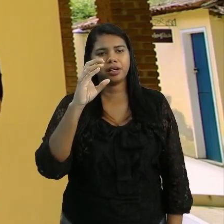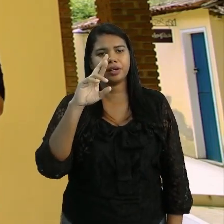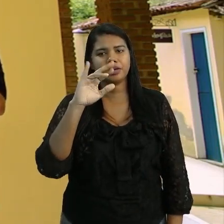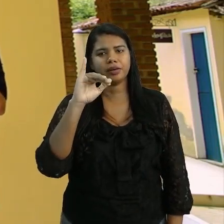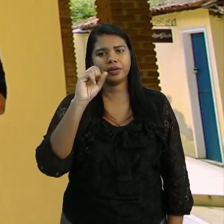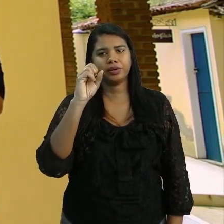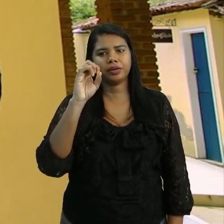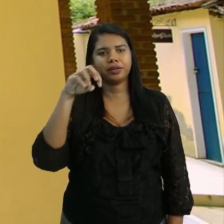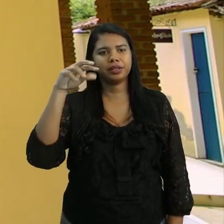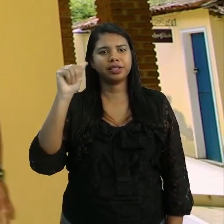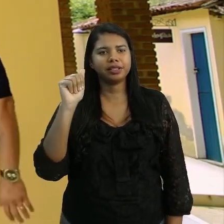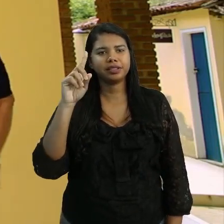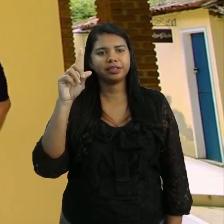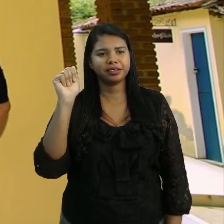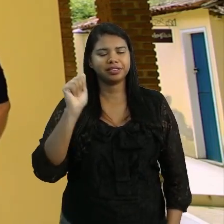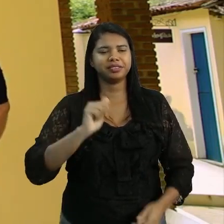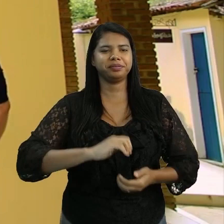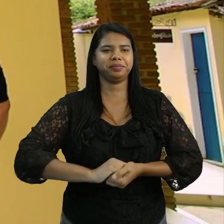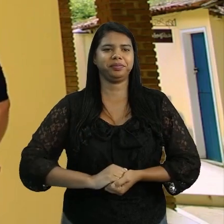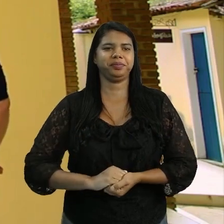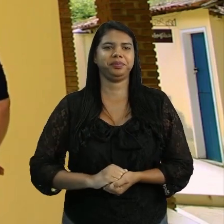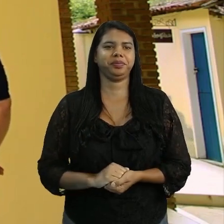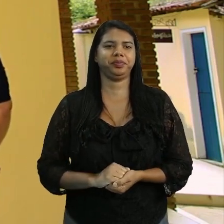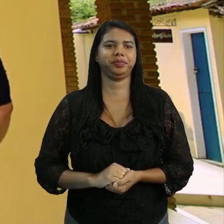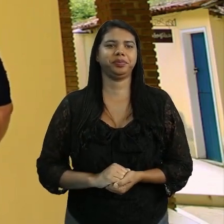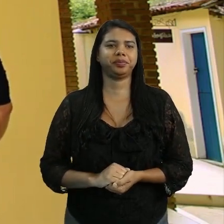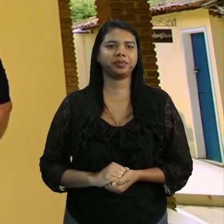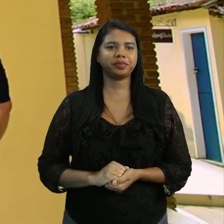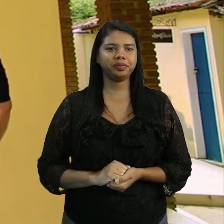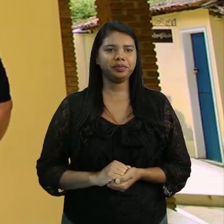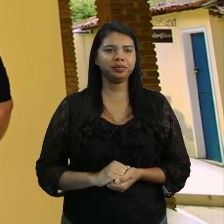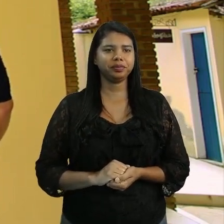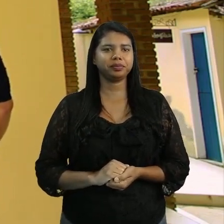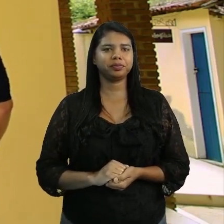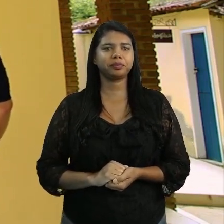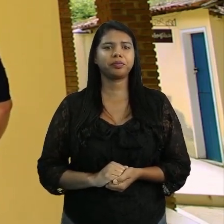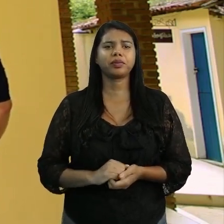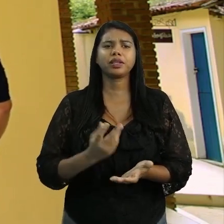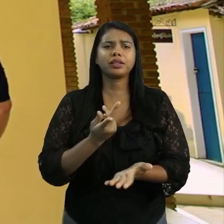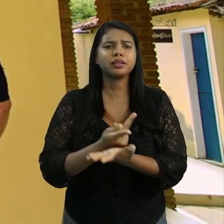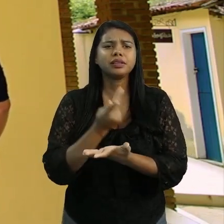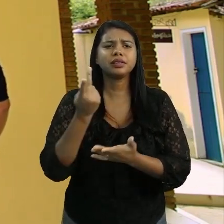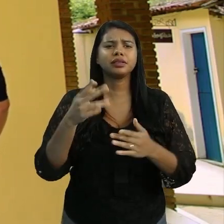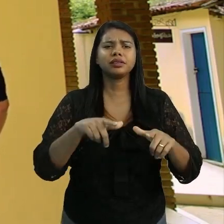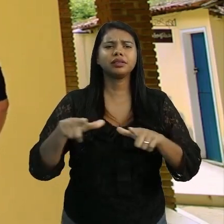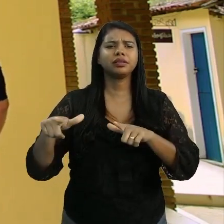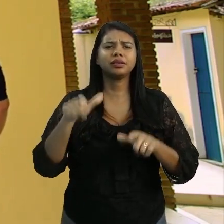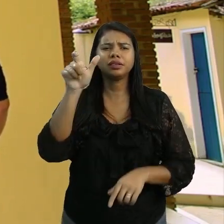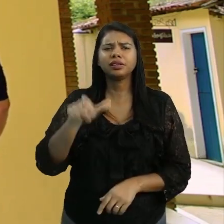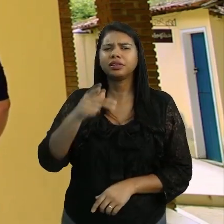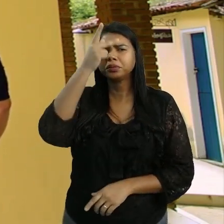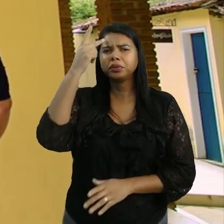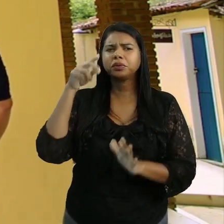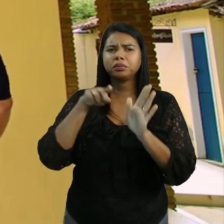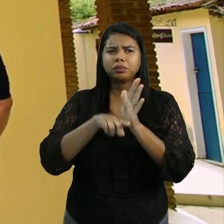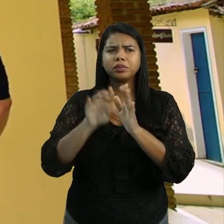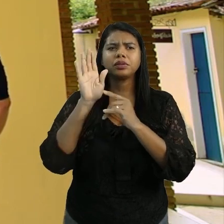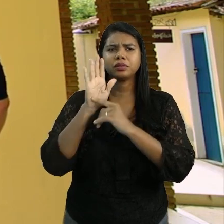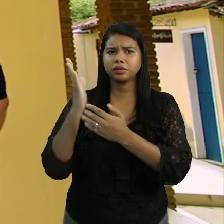de Guru. Pra minha esposa eu sou bonitão, então a gente tem muitos nomes, uma só pessoa. Diga ela que eu conheço uma oftalmologista Márcia,